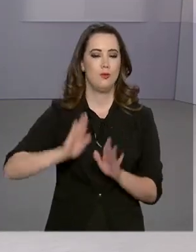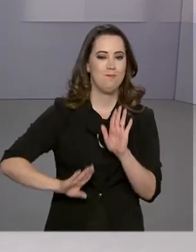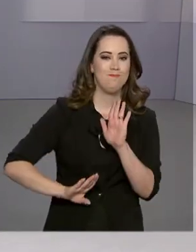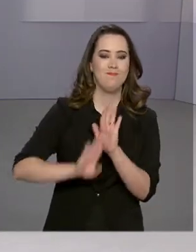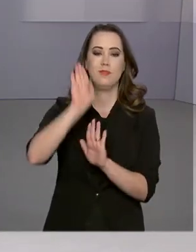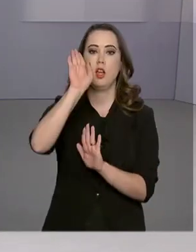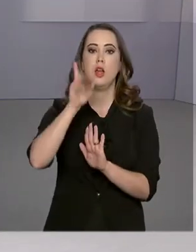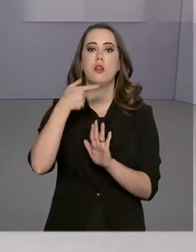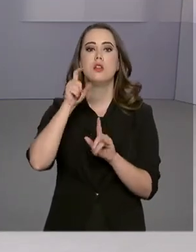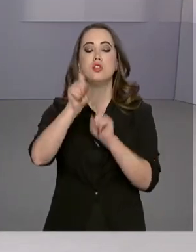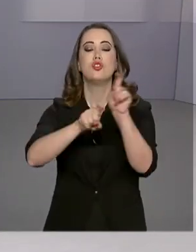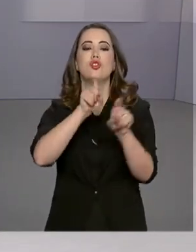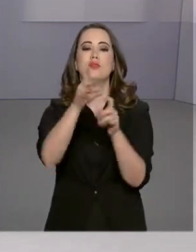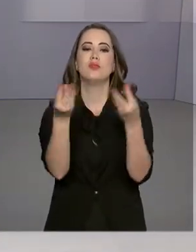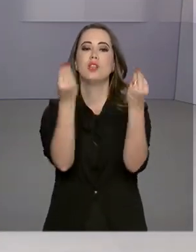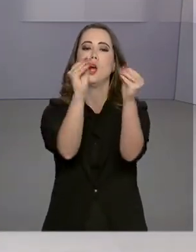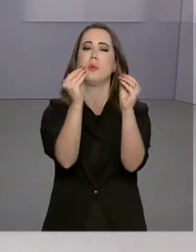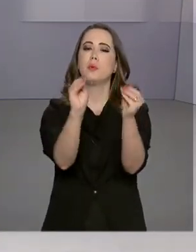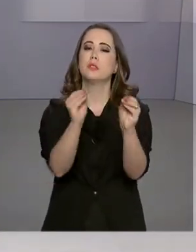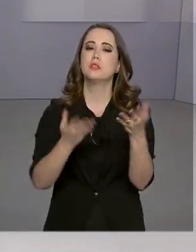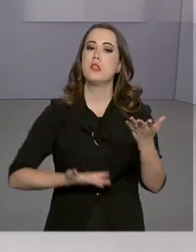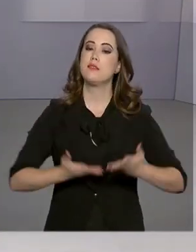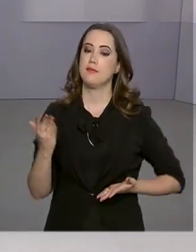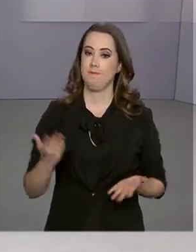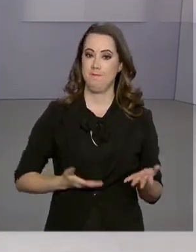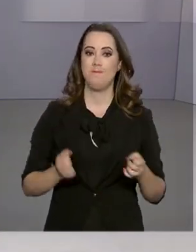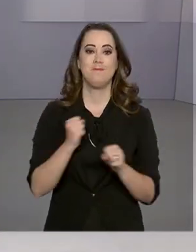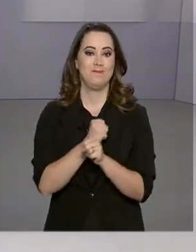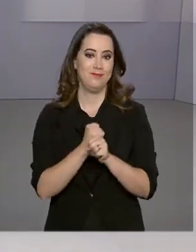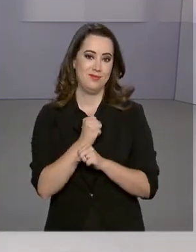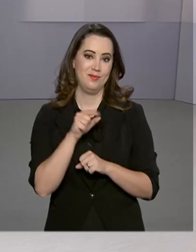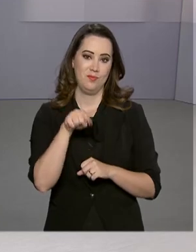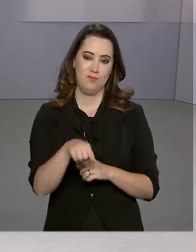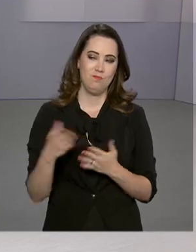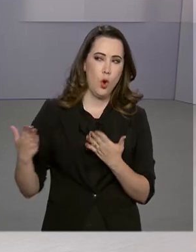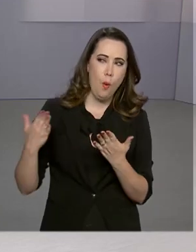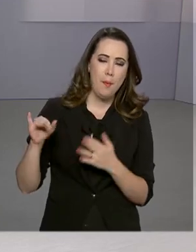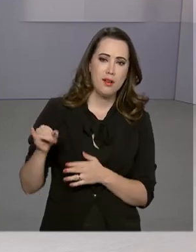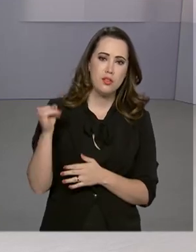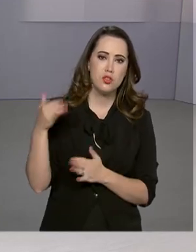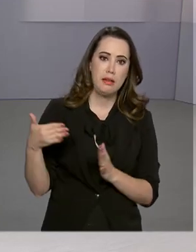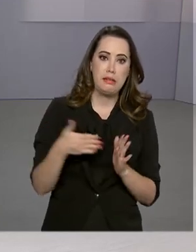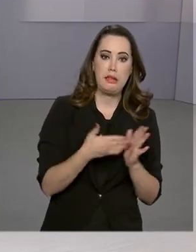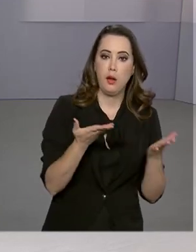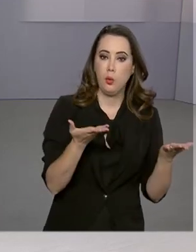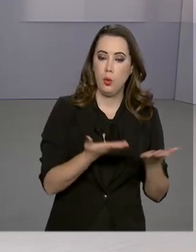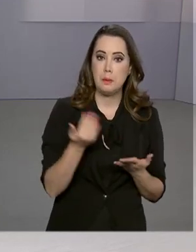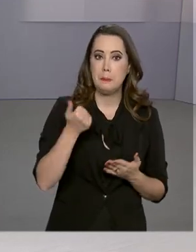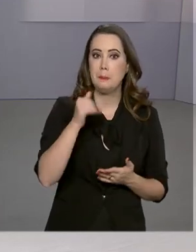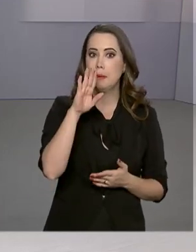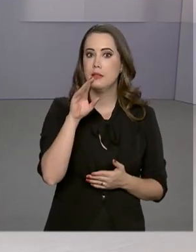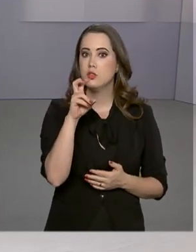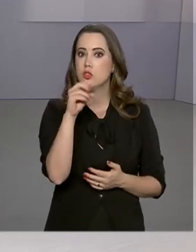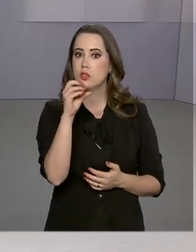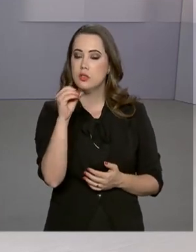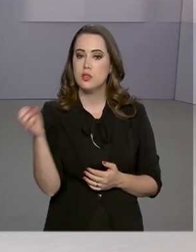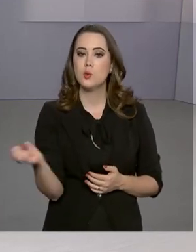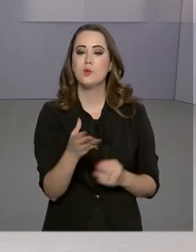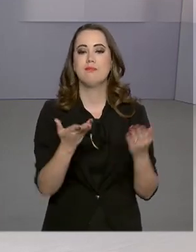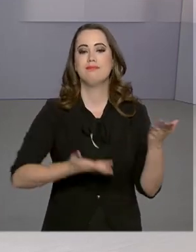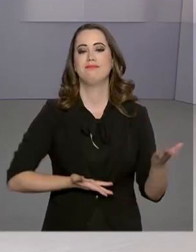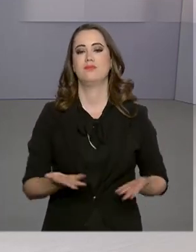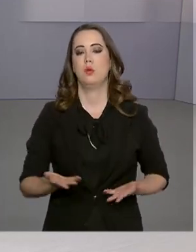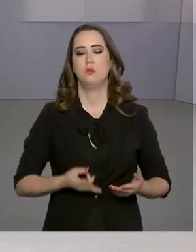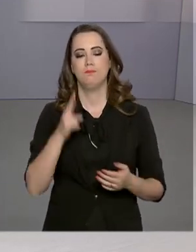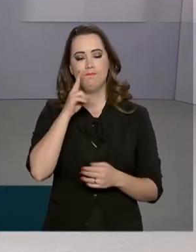meta de digitalização de serviços públicos para o ano de desde janeiro mais de 500 novos serviços podem ser